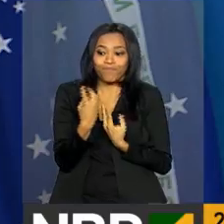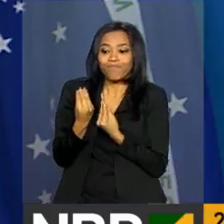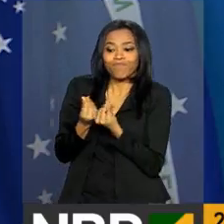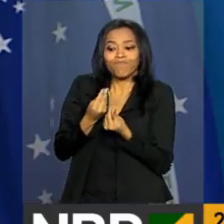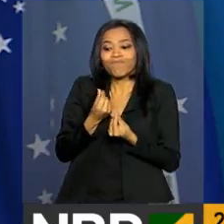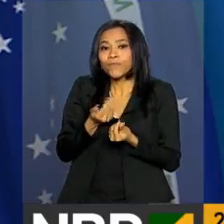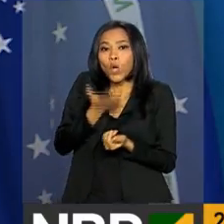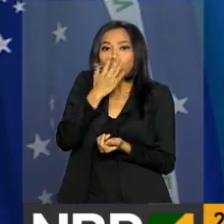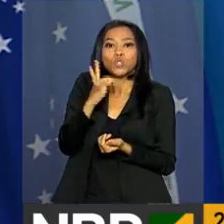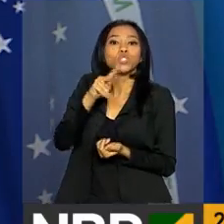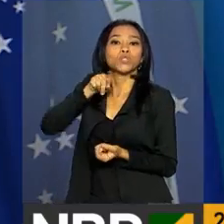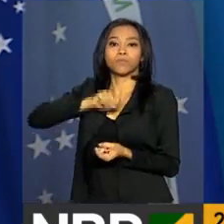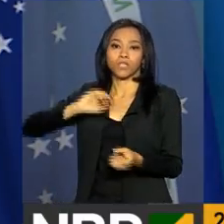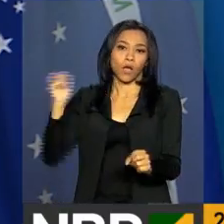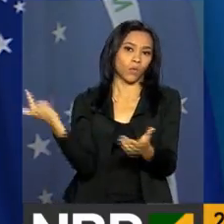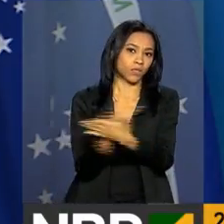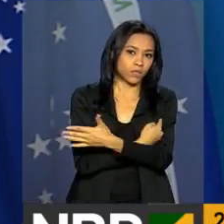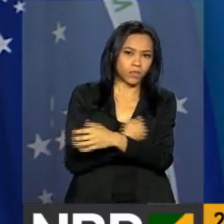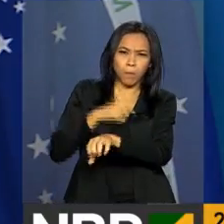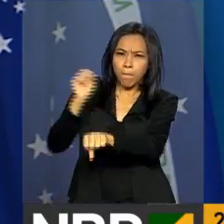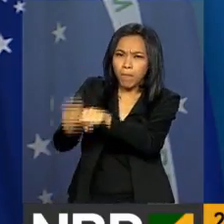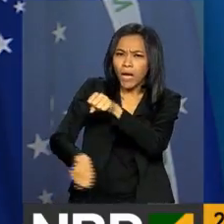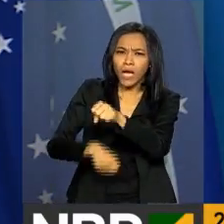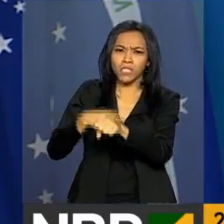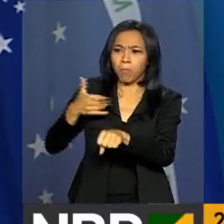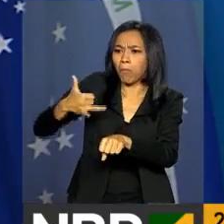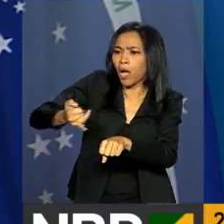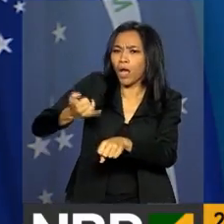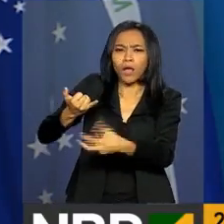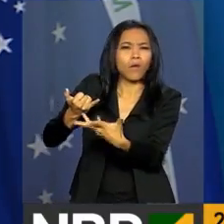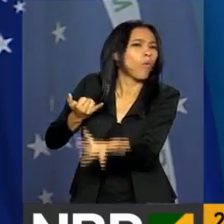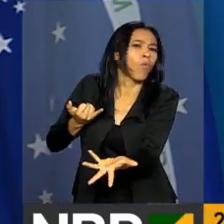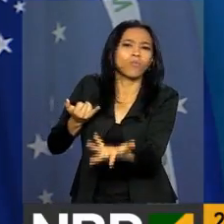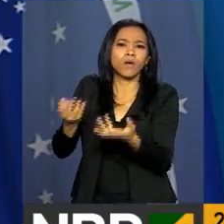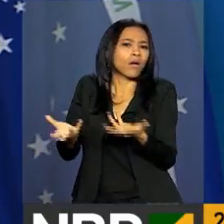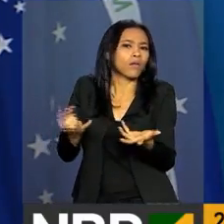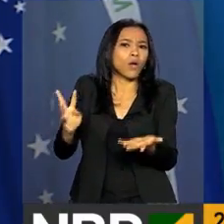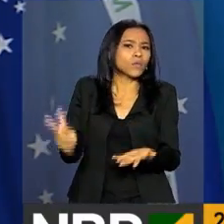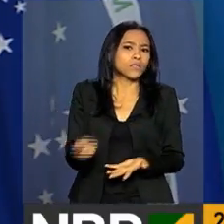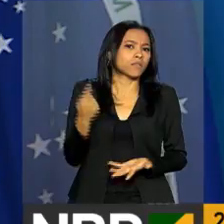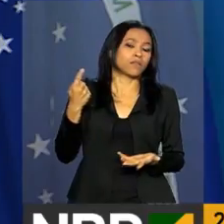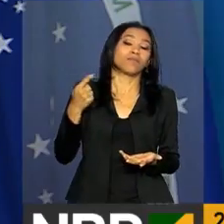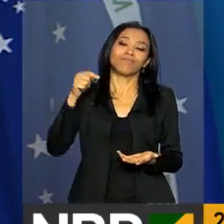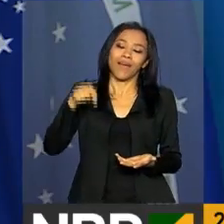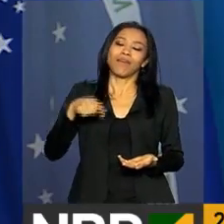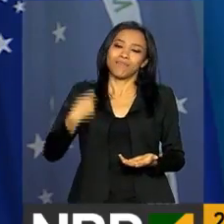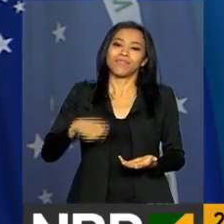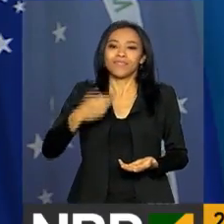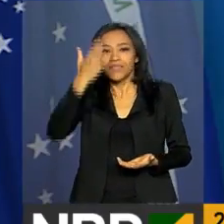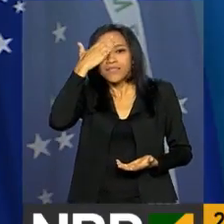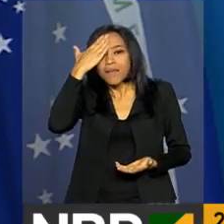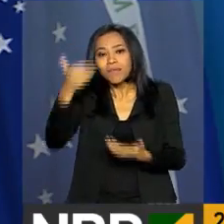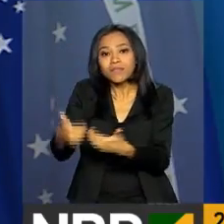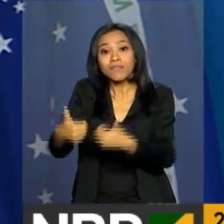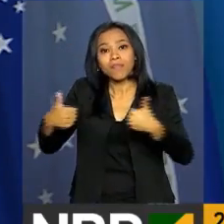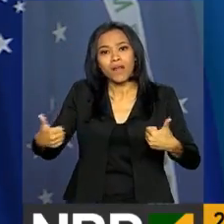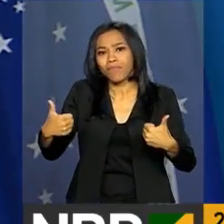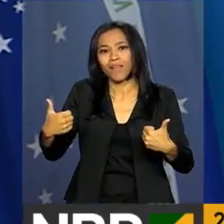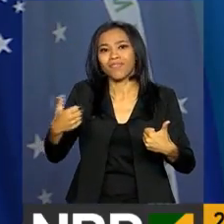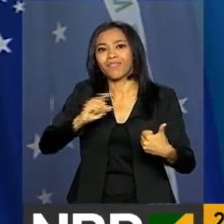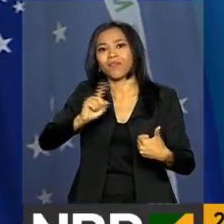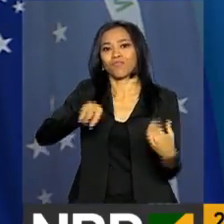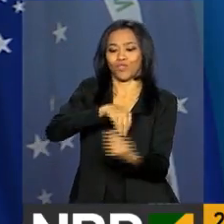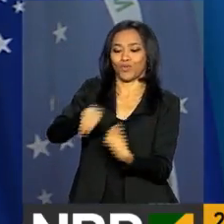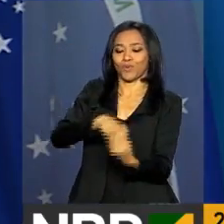do delito com a razão do constituinte ter estabelecido o cumprimento pela natureza do direito é para não misturar